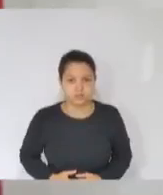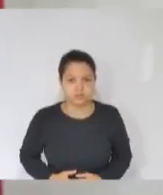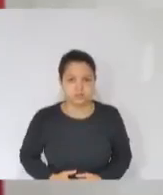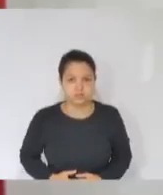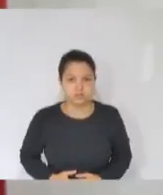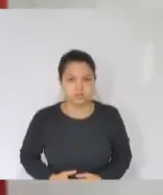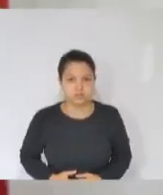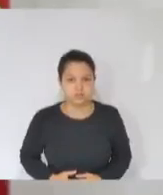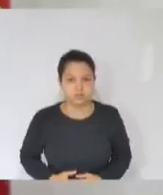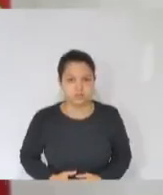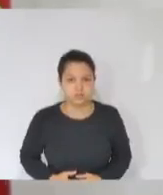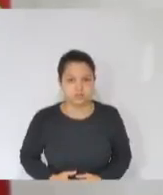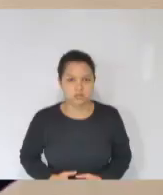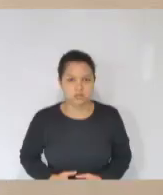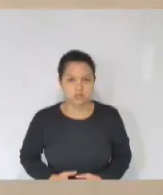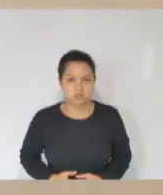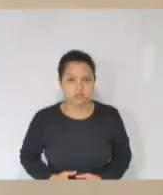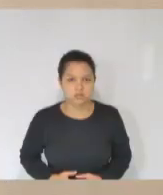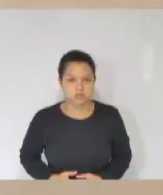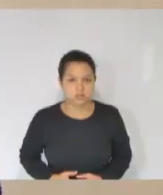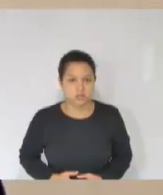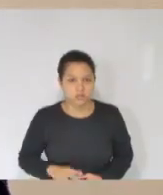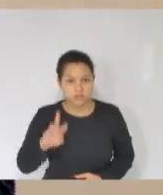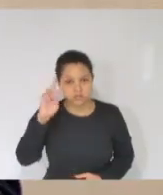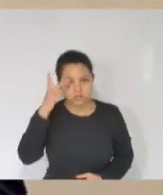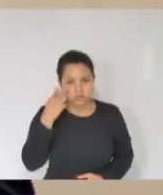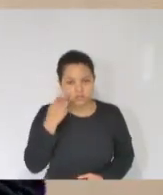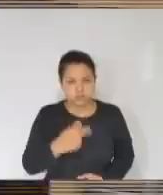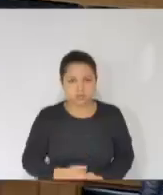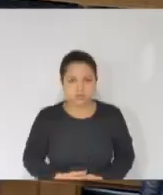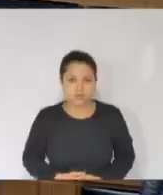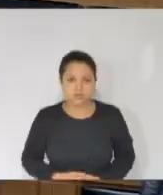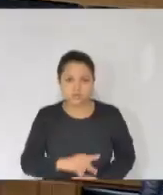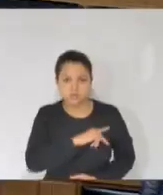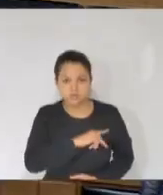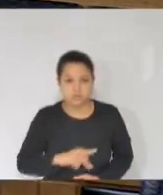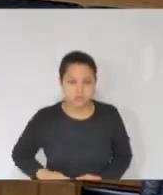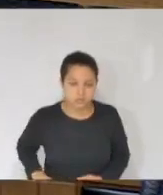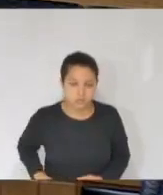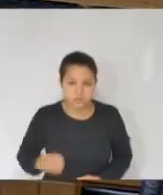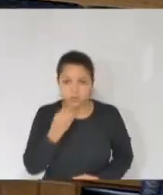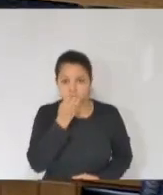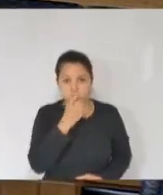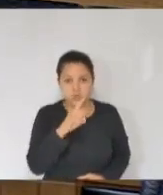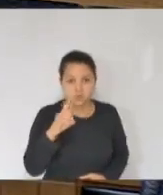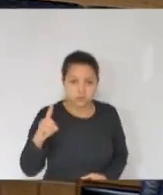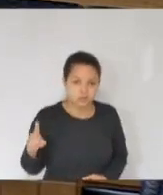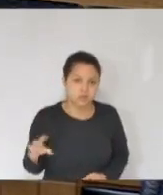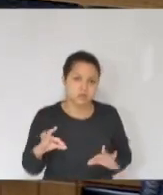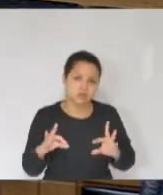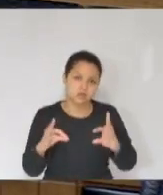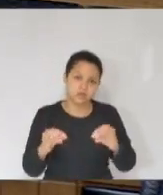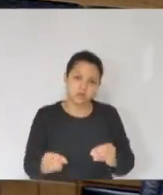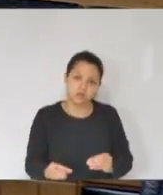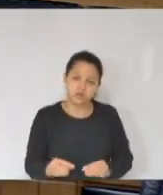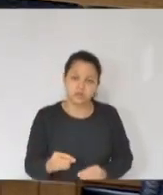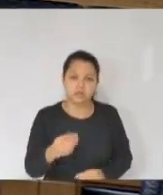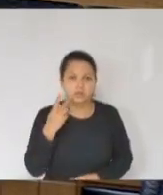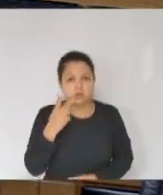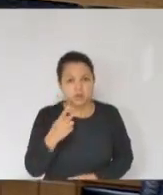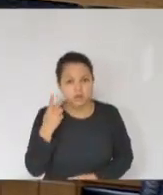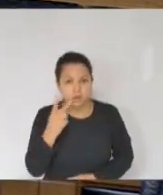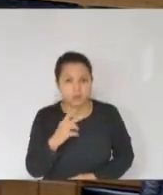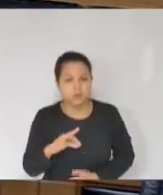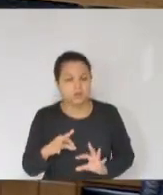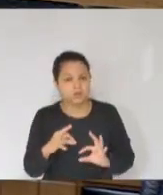Pela ordem, deputado Milton Robos. Senhor presidente, bom dia a todos os colegas parlamentares, senhoras deputadas, senhores